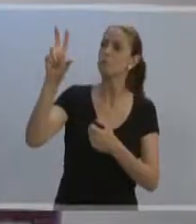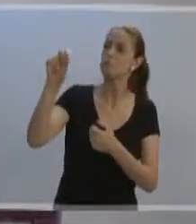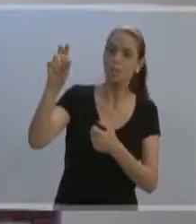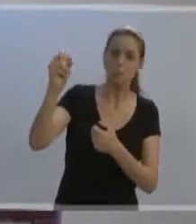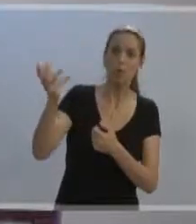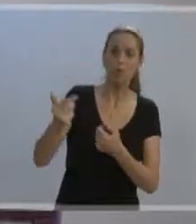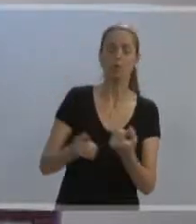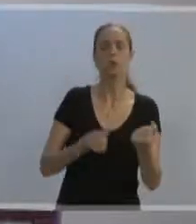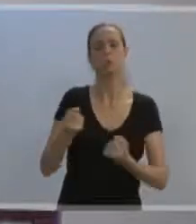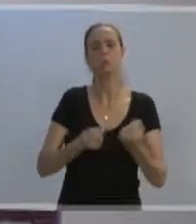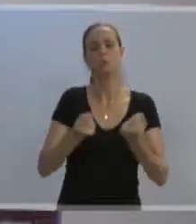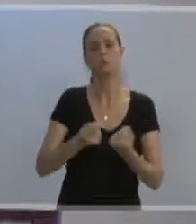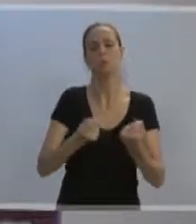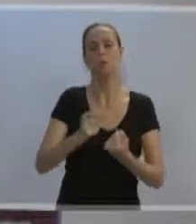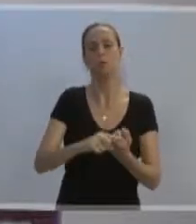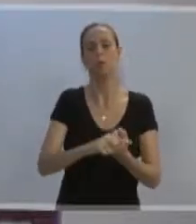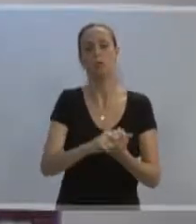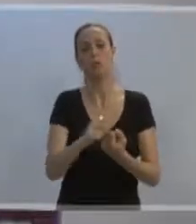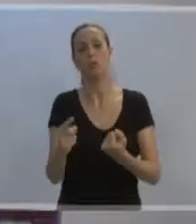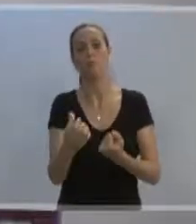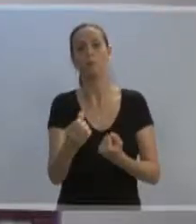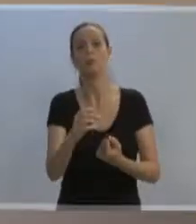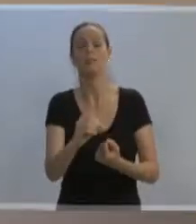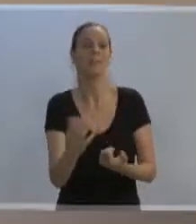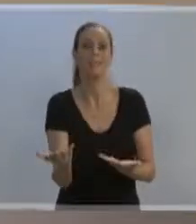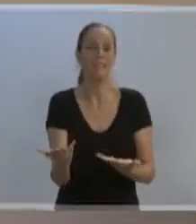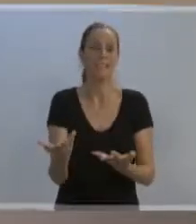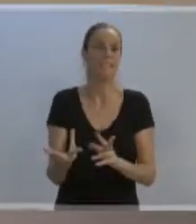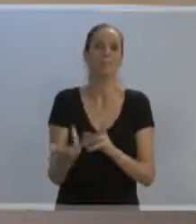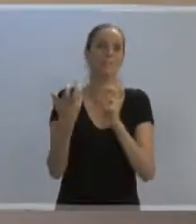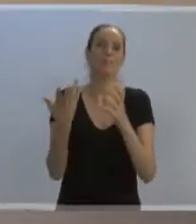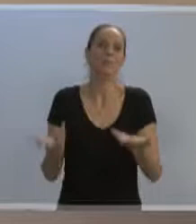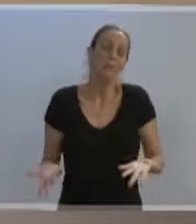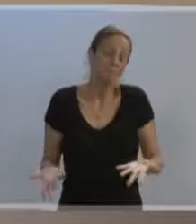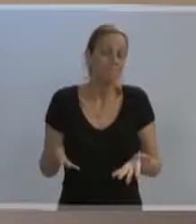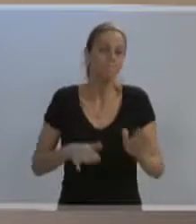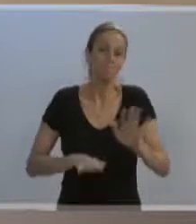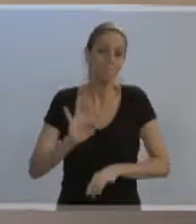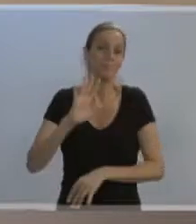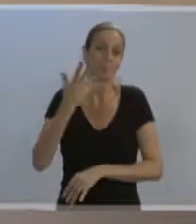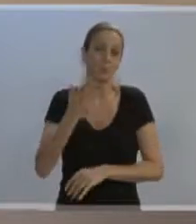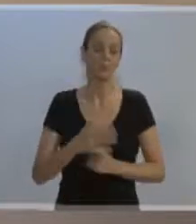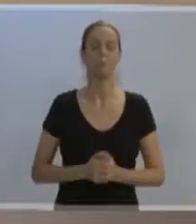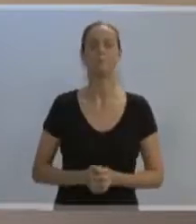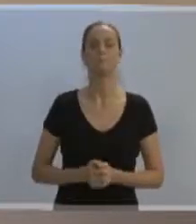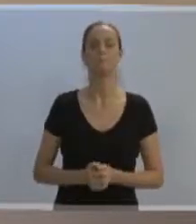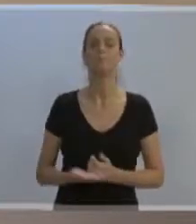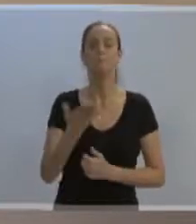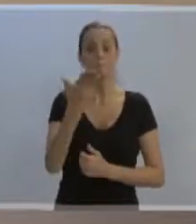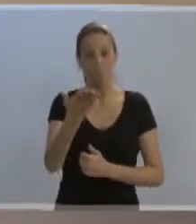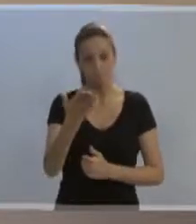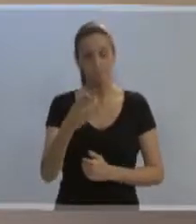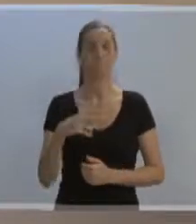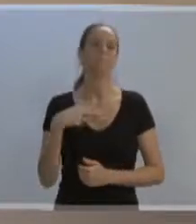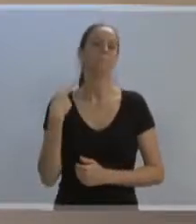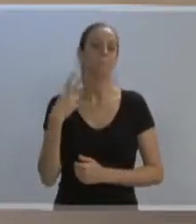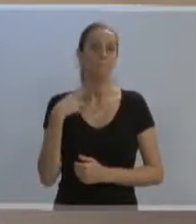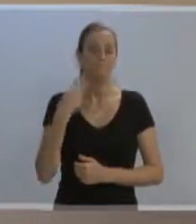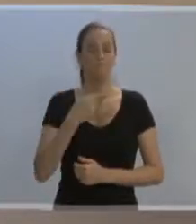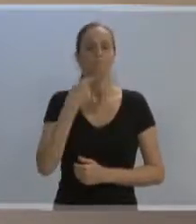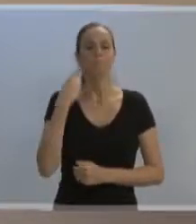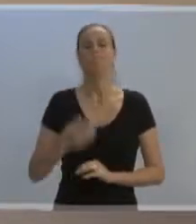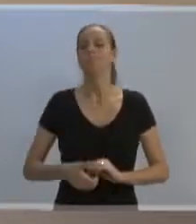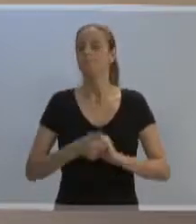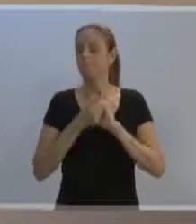nenhuma legislação de trânsito osama atallah claro uma célula quero parabenizar a vossa excelência por essa parte de seu discurso